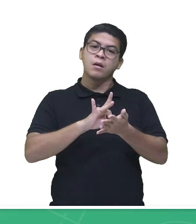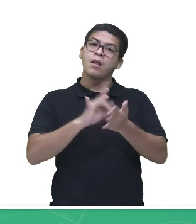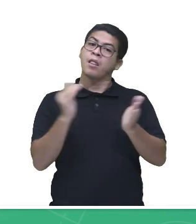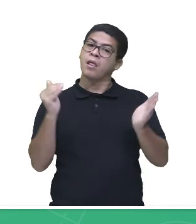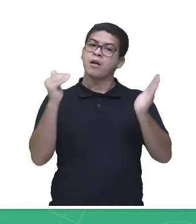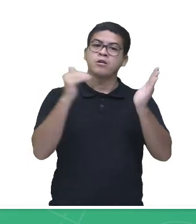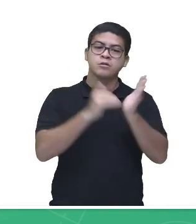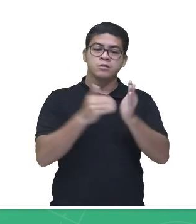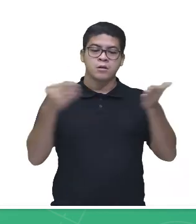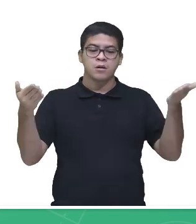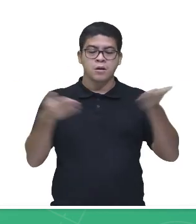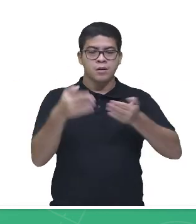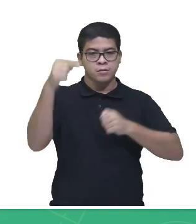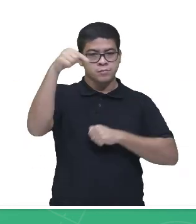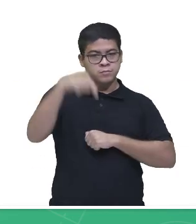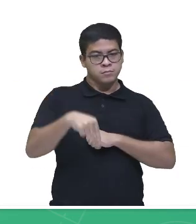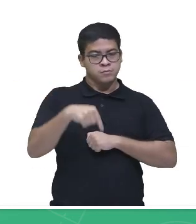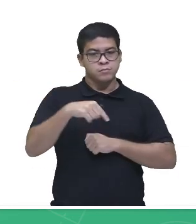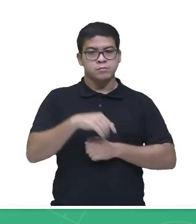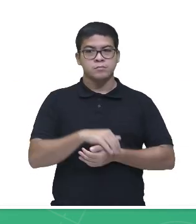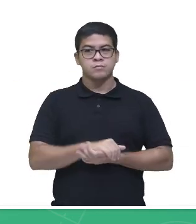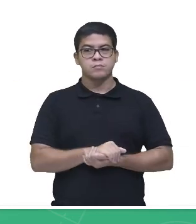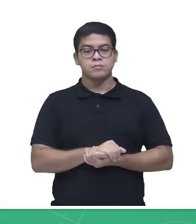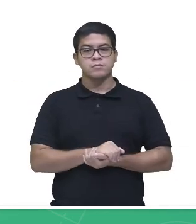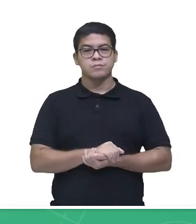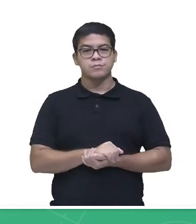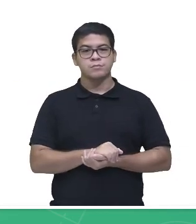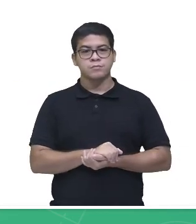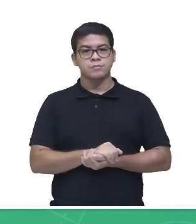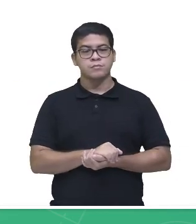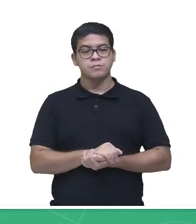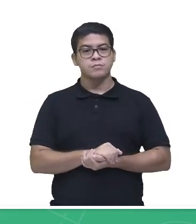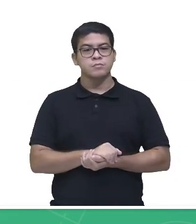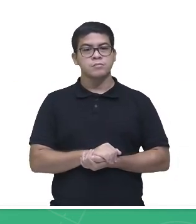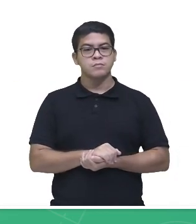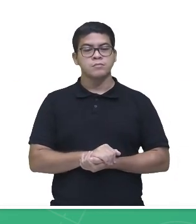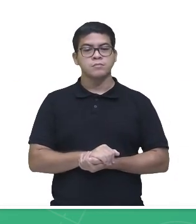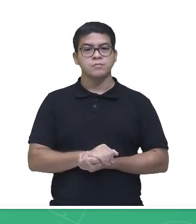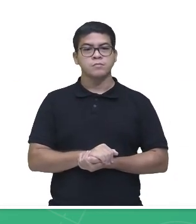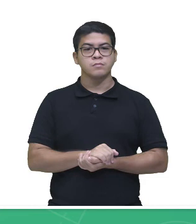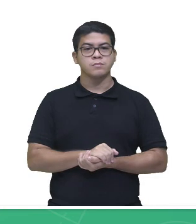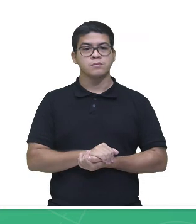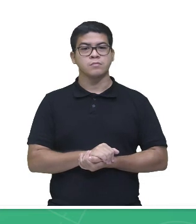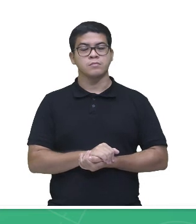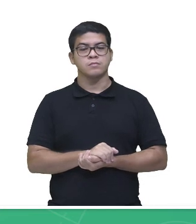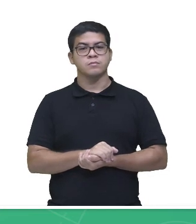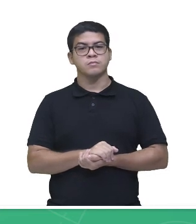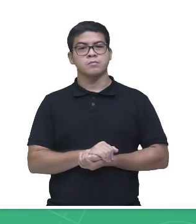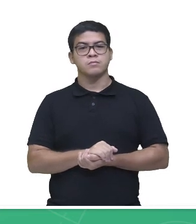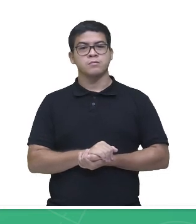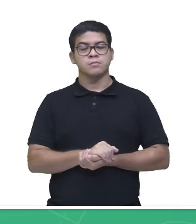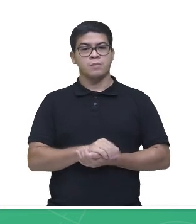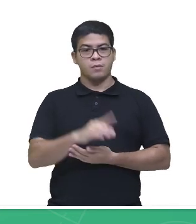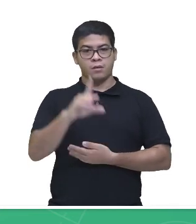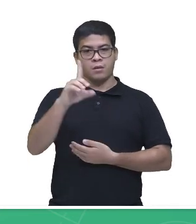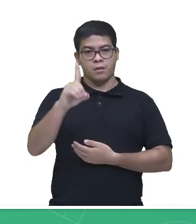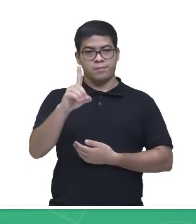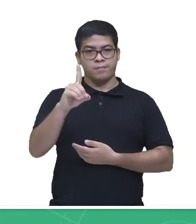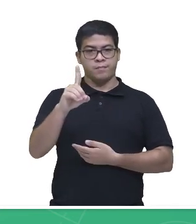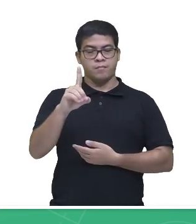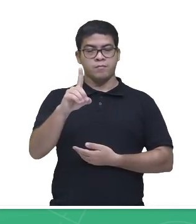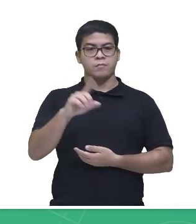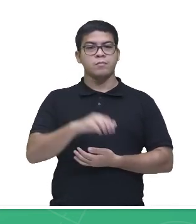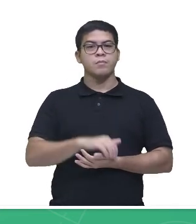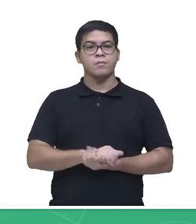la verdad desde que acá chegamos. Muito bem. Vamos à letra D. O verbo aqui, devolver.